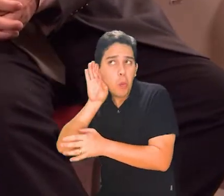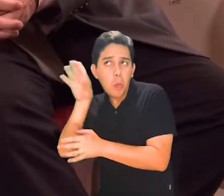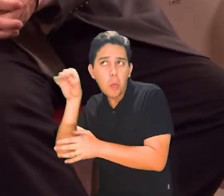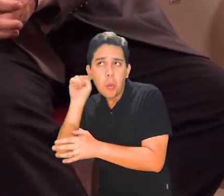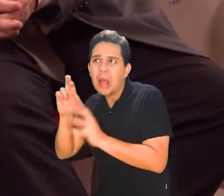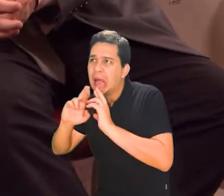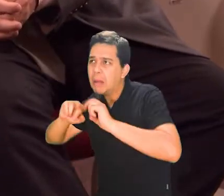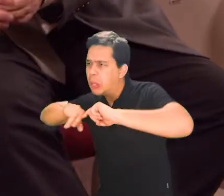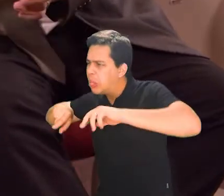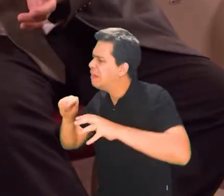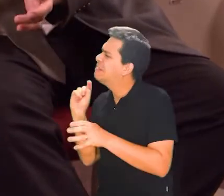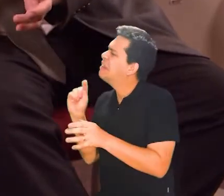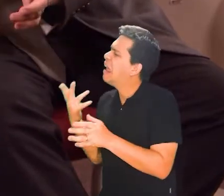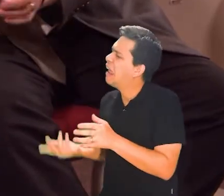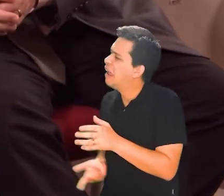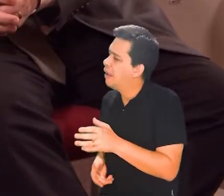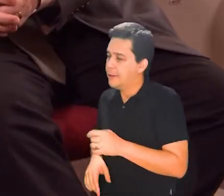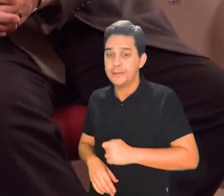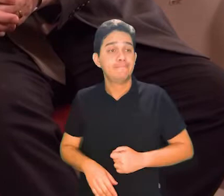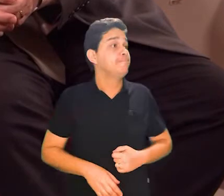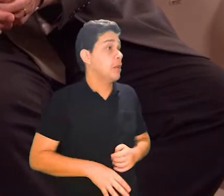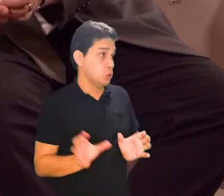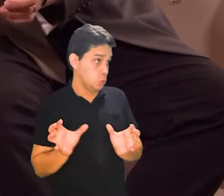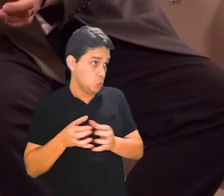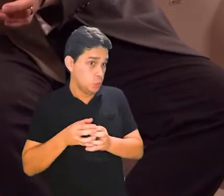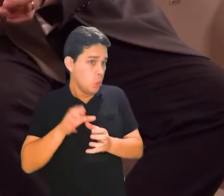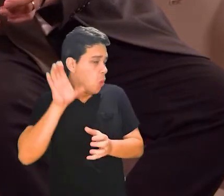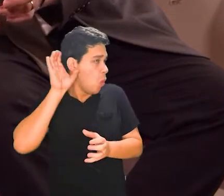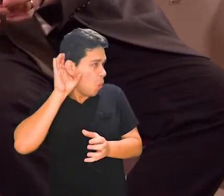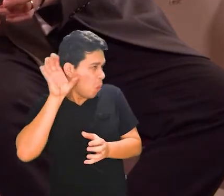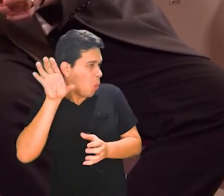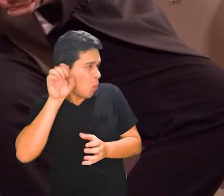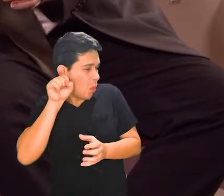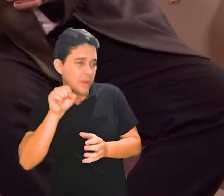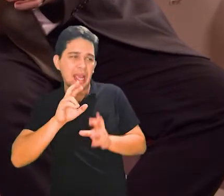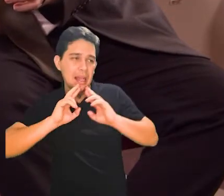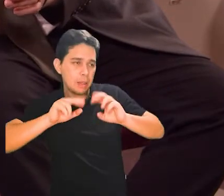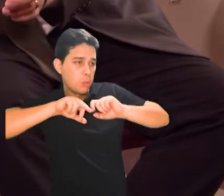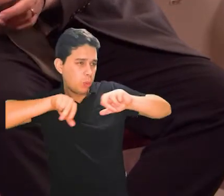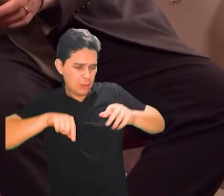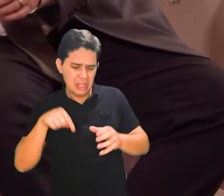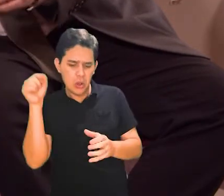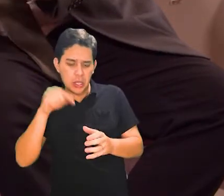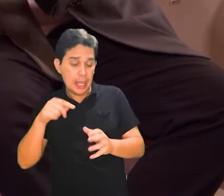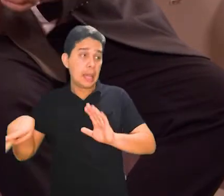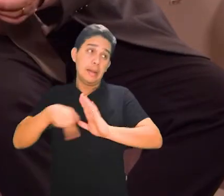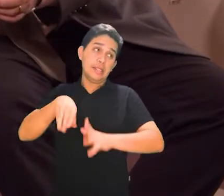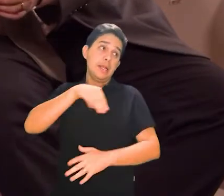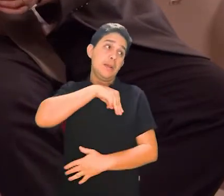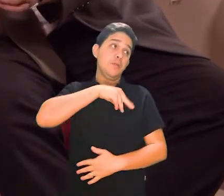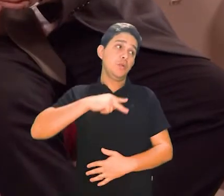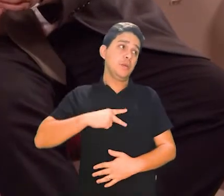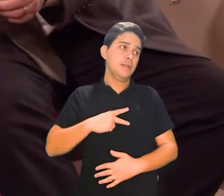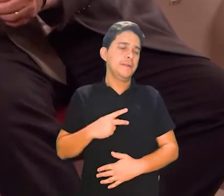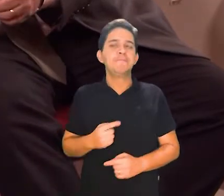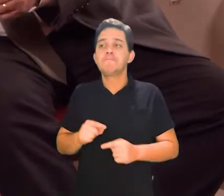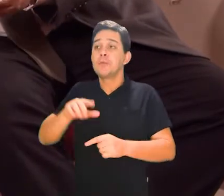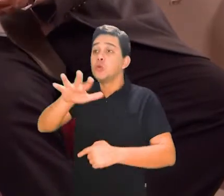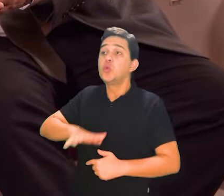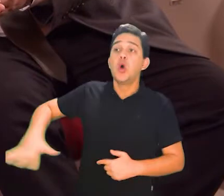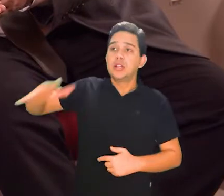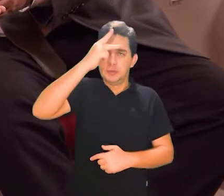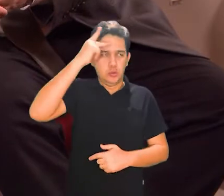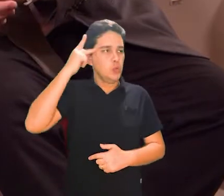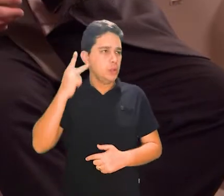né, da estrutura do Ministério Público, através do qual o cidadão pode apresentar as suas demandas, as suas queixas